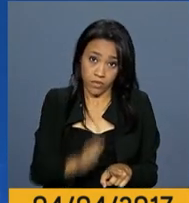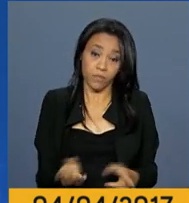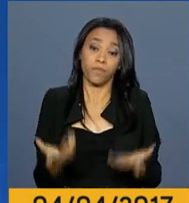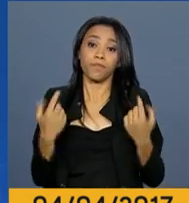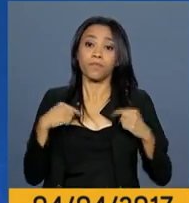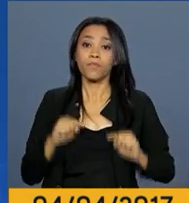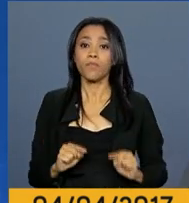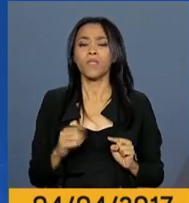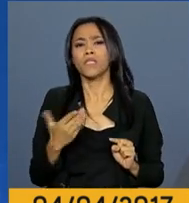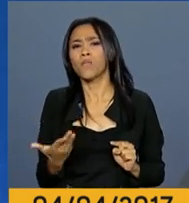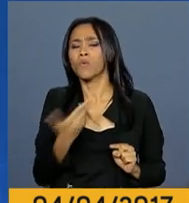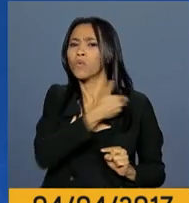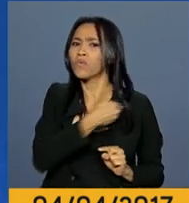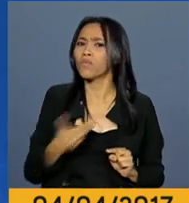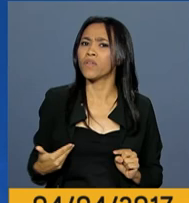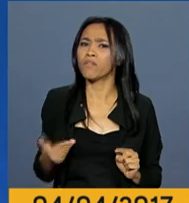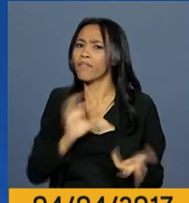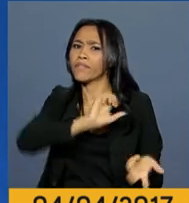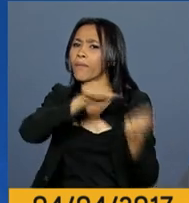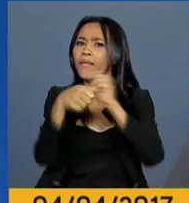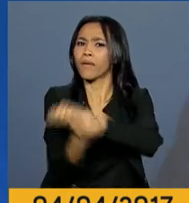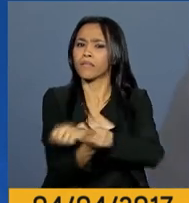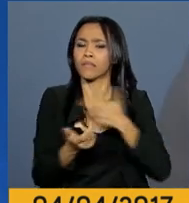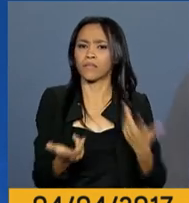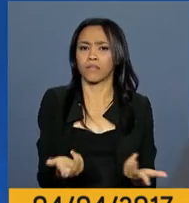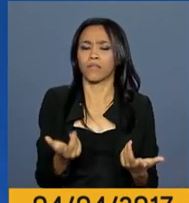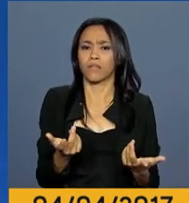nenhuma adequação na reforma previdenciária?